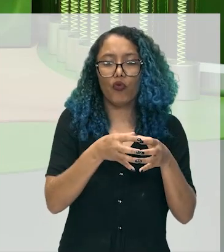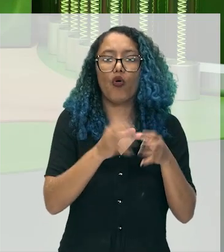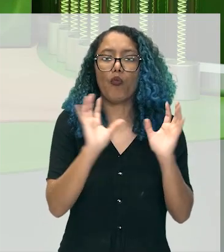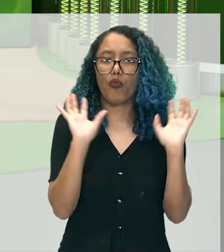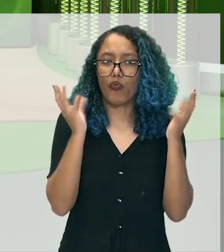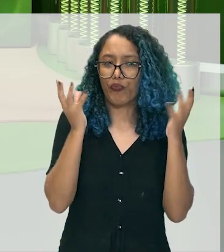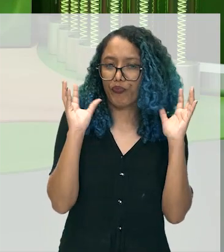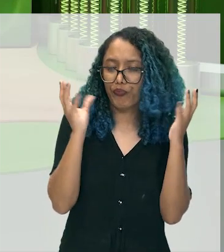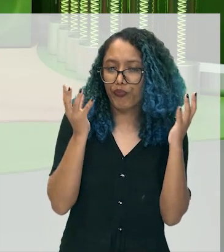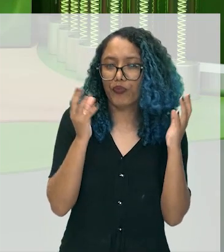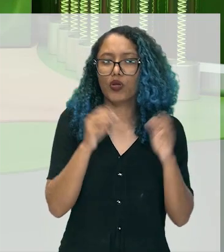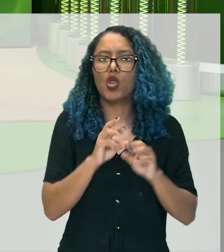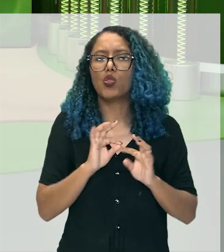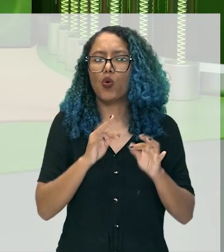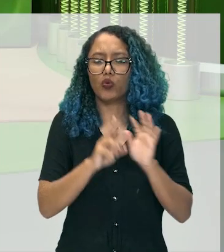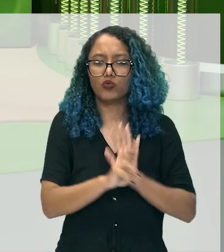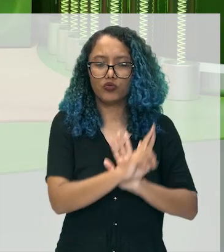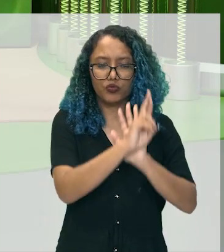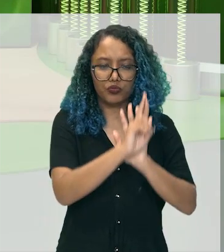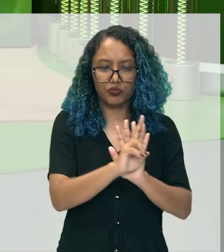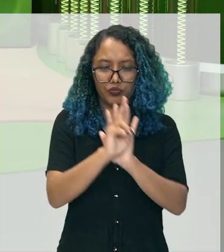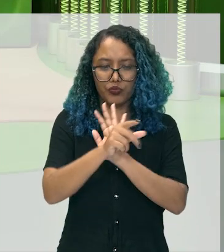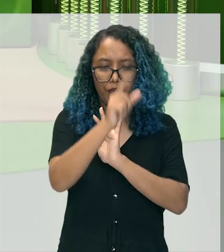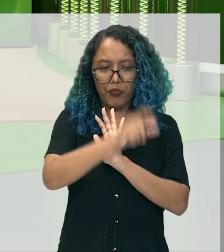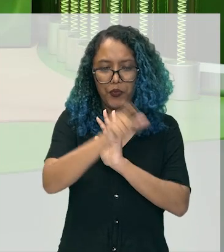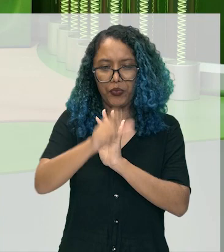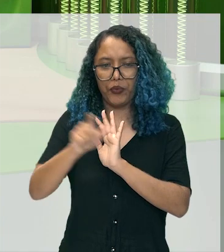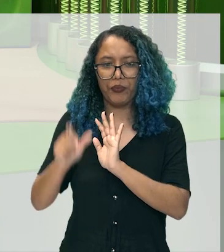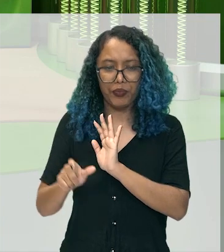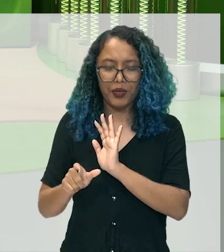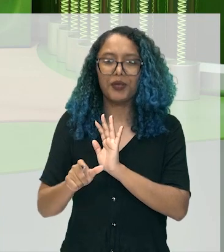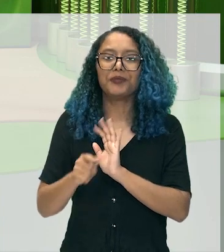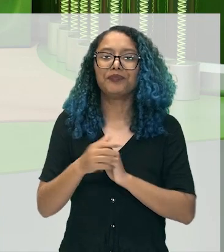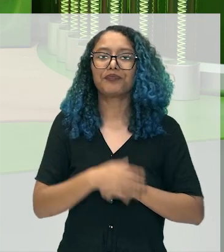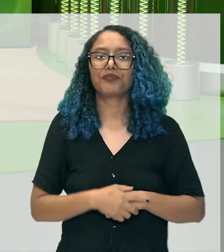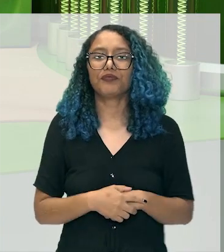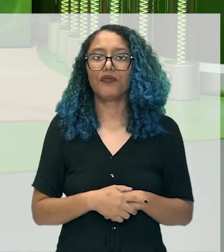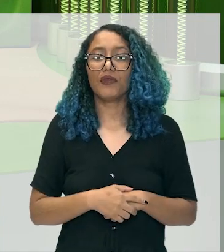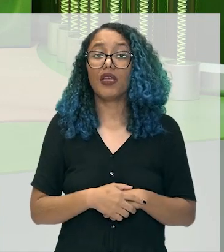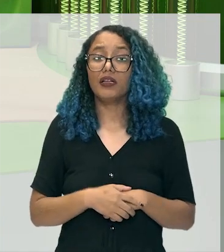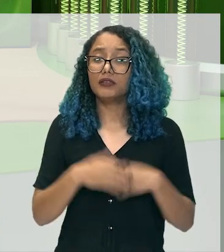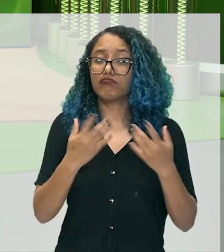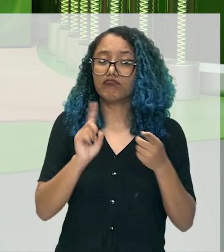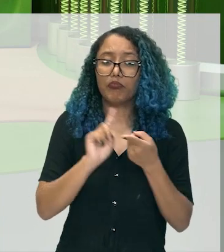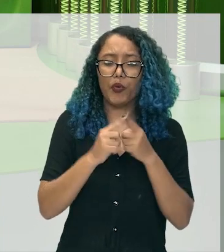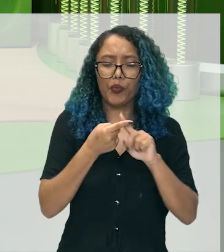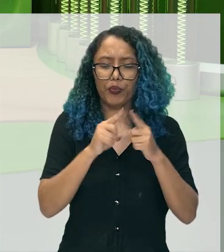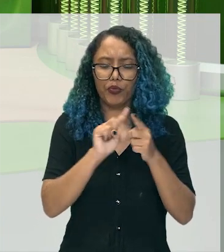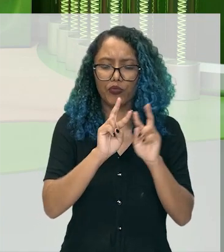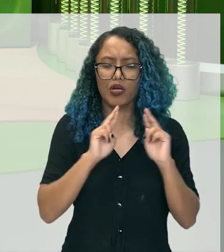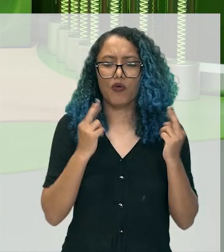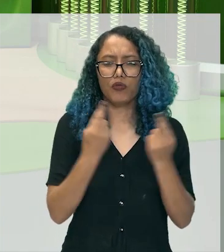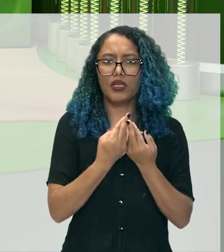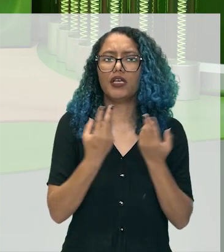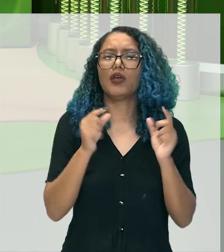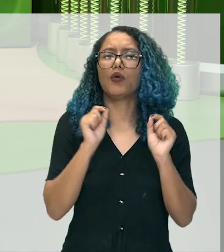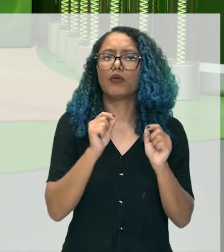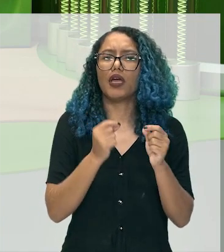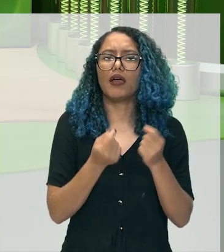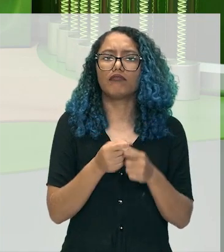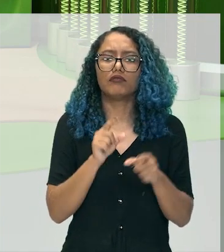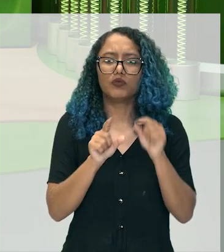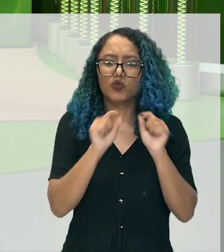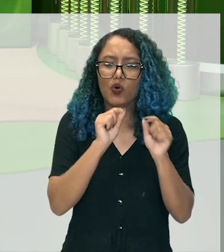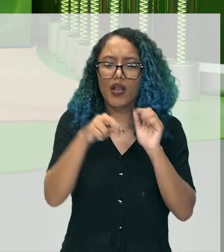aqueles representantes dos aspectos climáticos daqueles países, eles se reúnem para decidir regras para